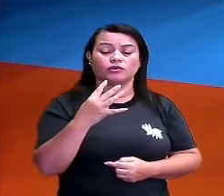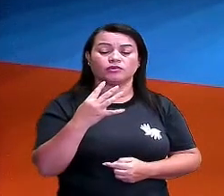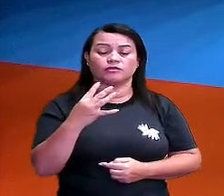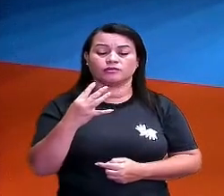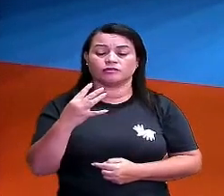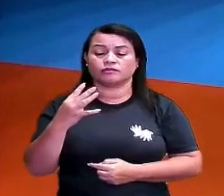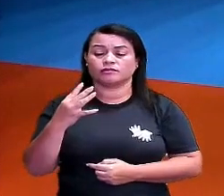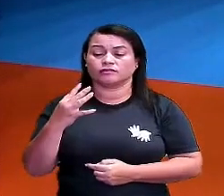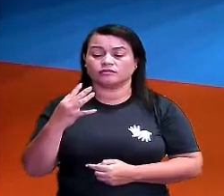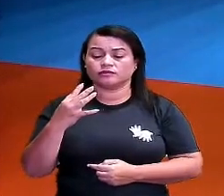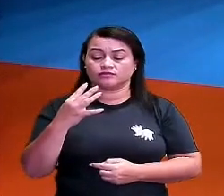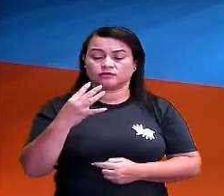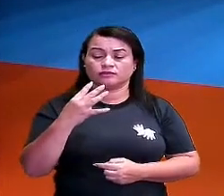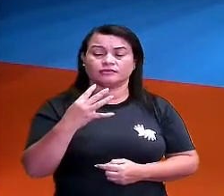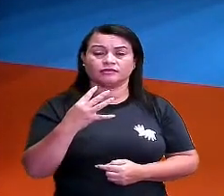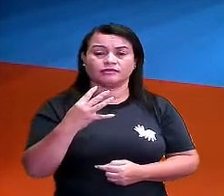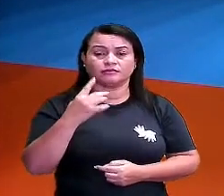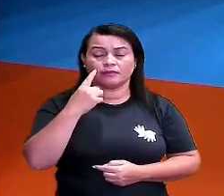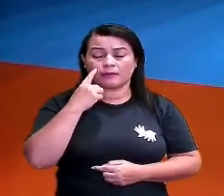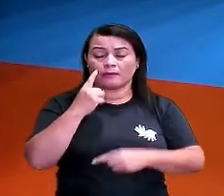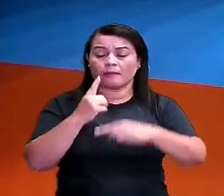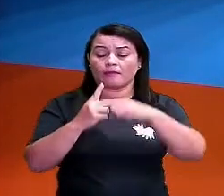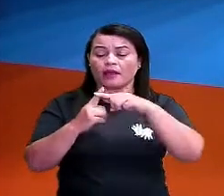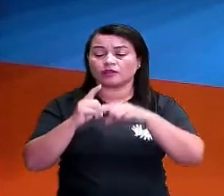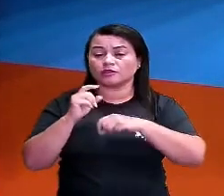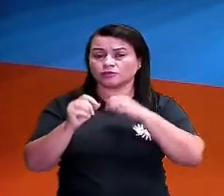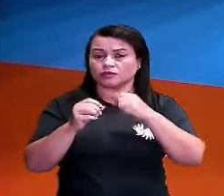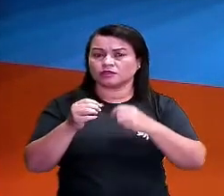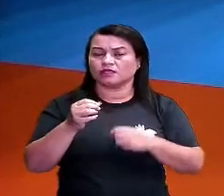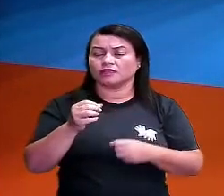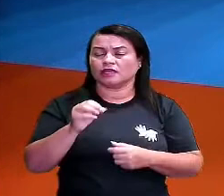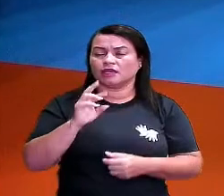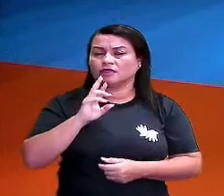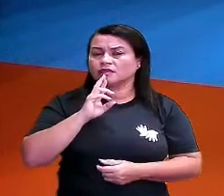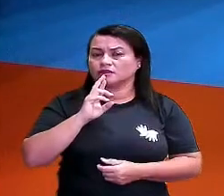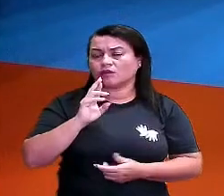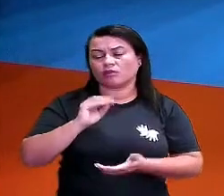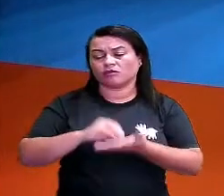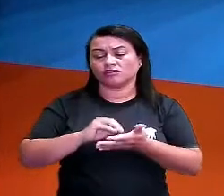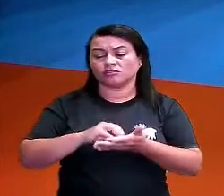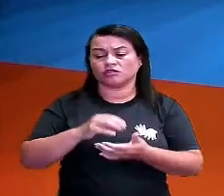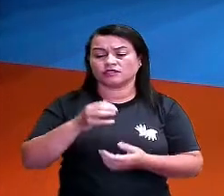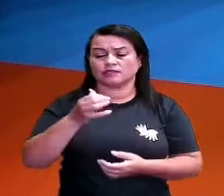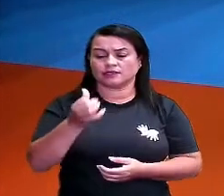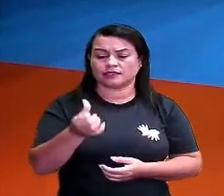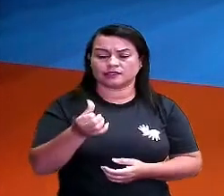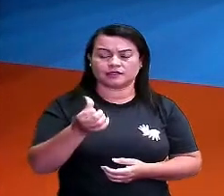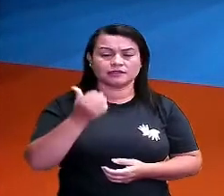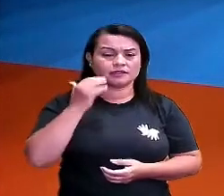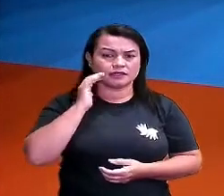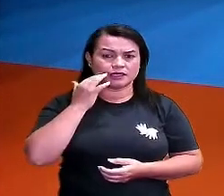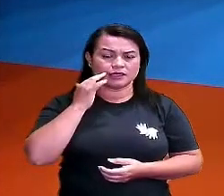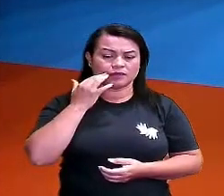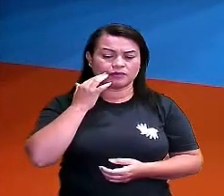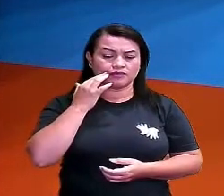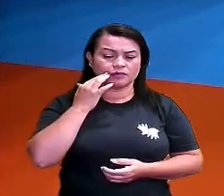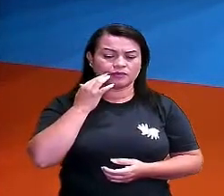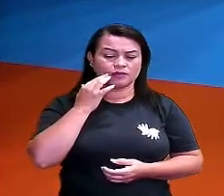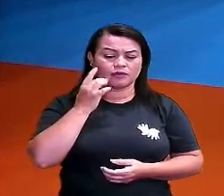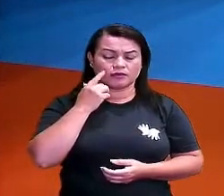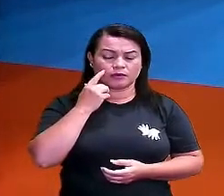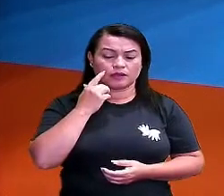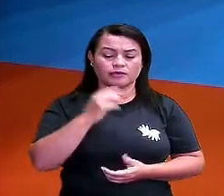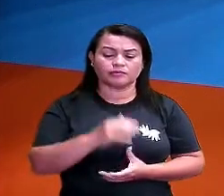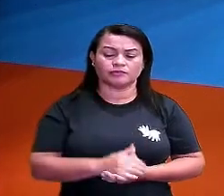divisor vezes quociente, mais o resto, que é o meu resto maior possível, tá? Então,